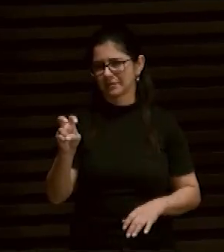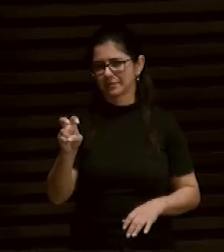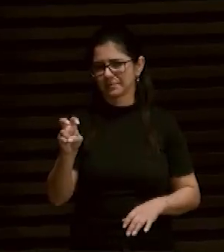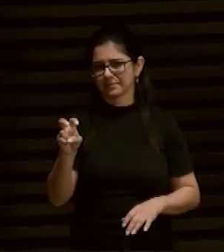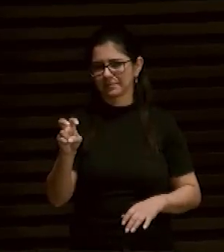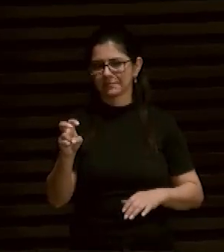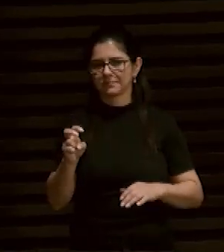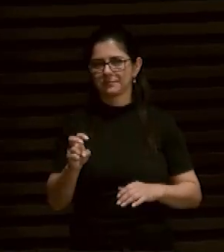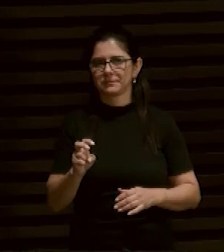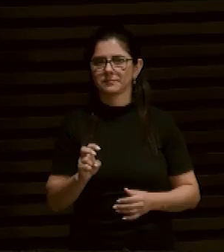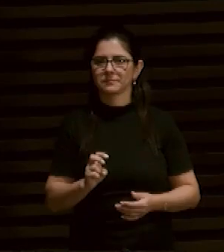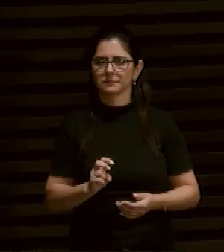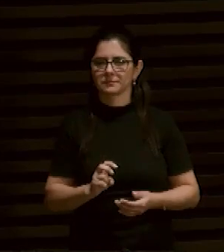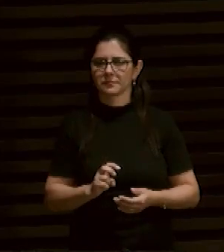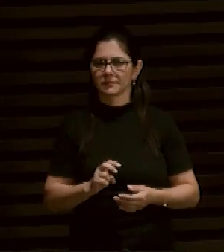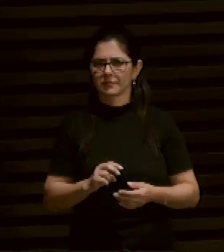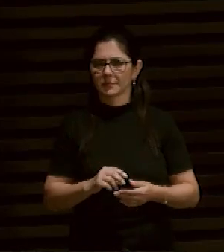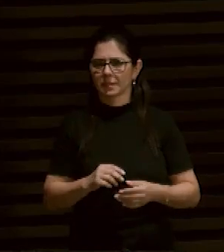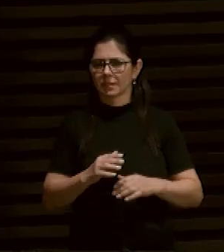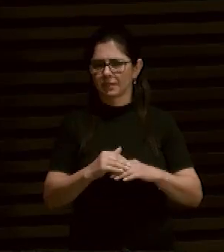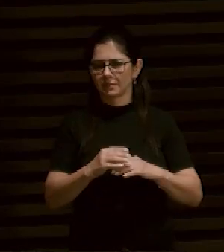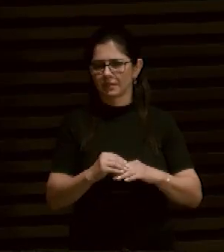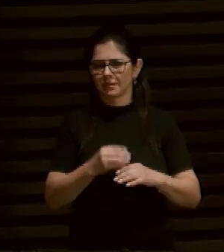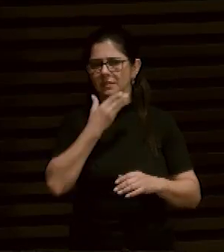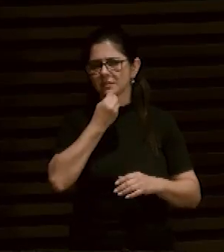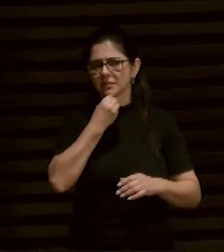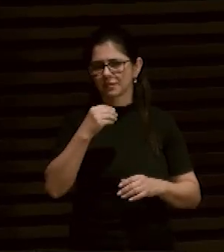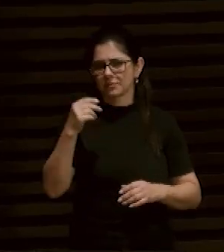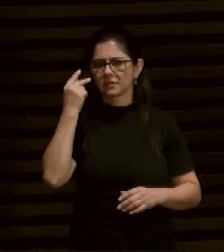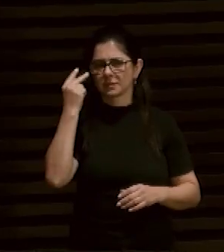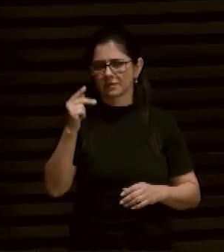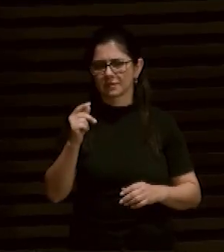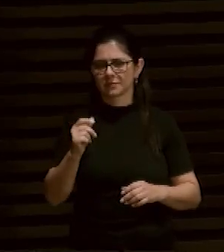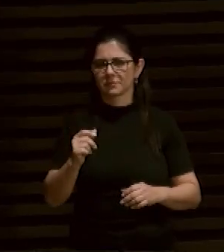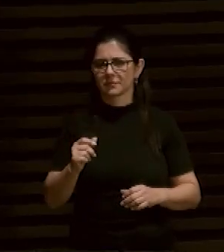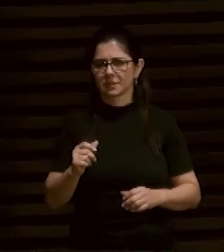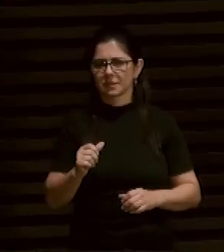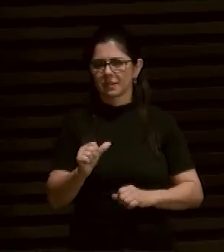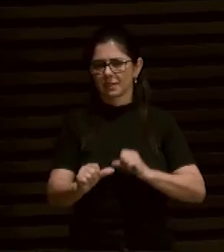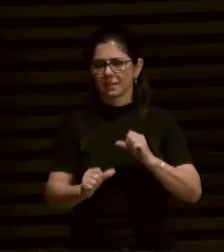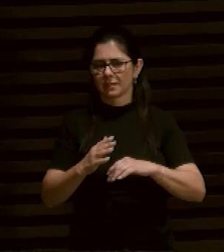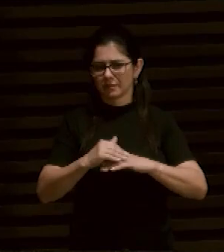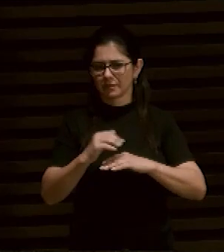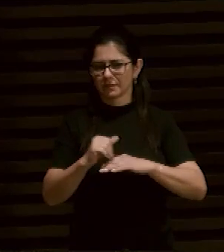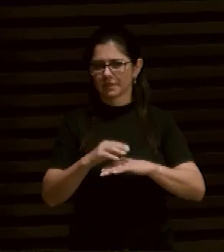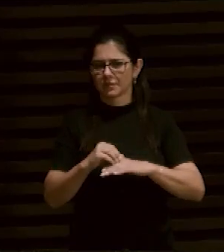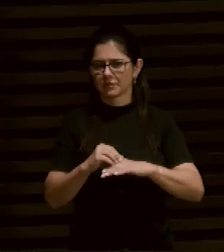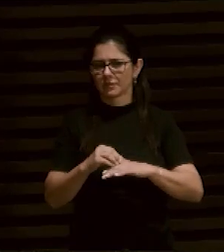pré-reformador muito famoso que temos na história, um homem chamado Savonarola, para que ele pudesse confortá-lo em seus últimos dias de